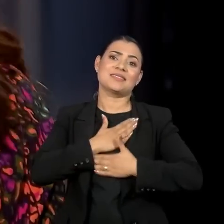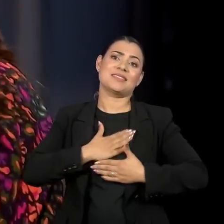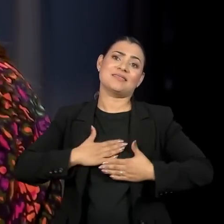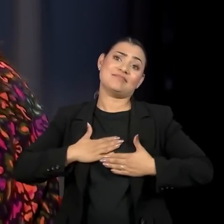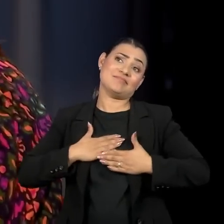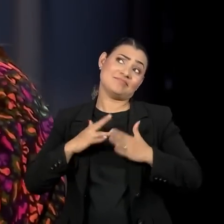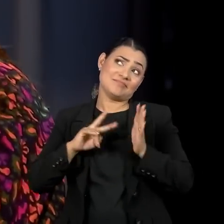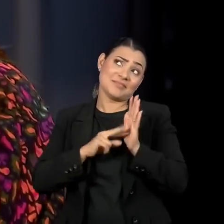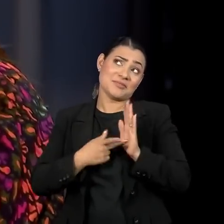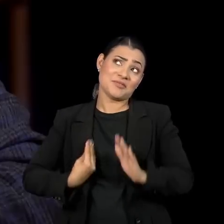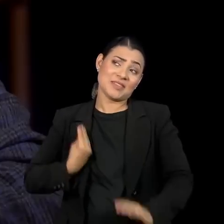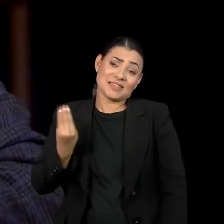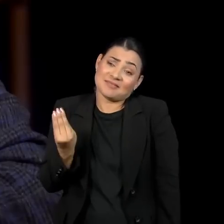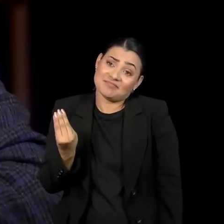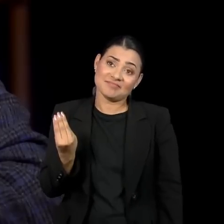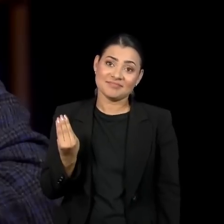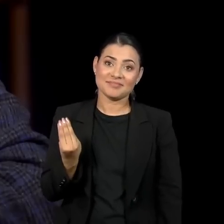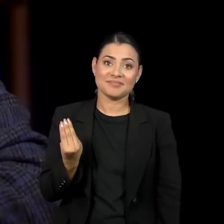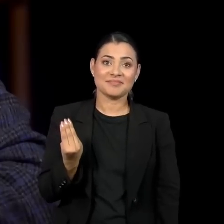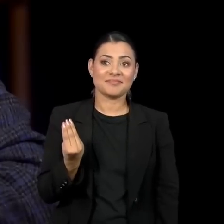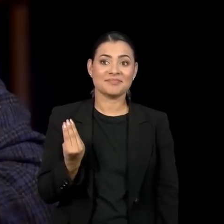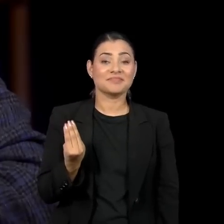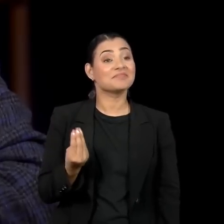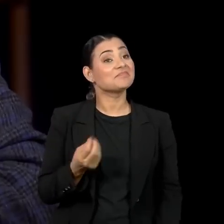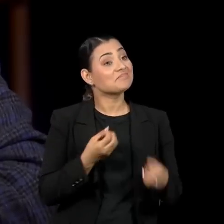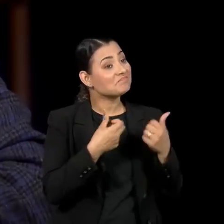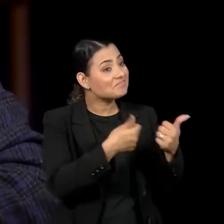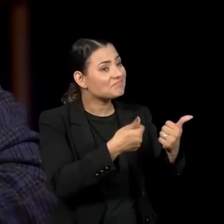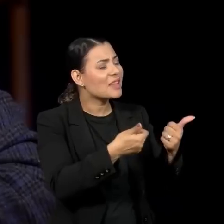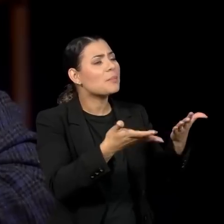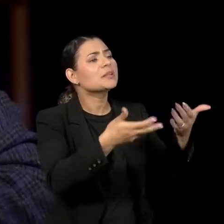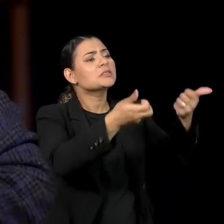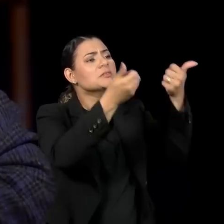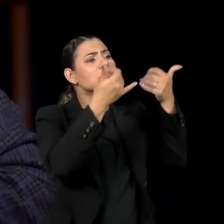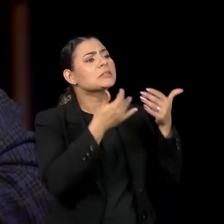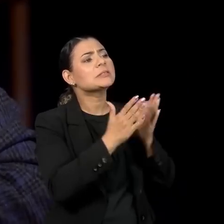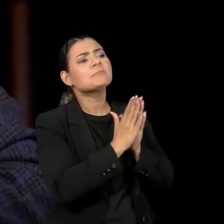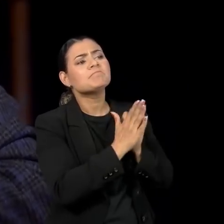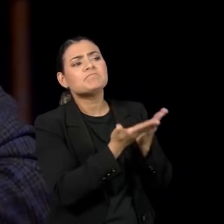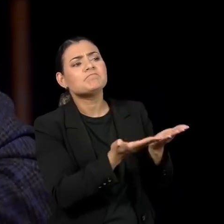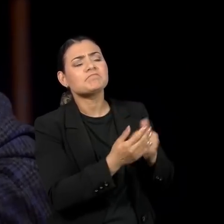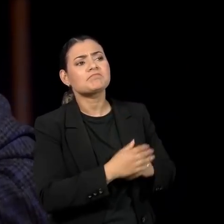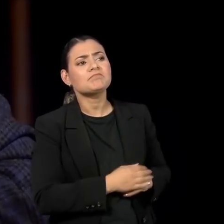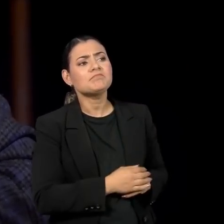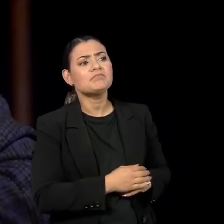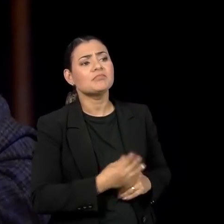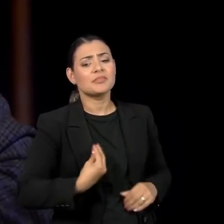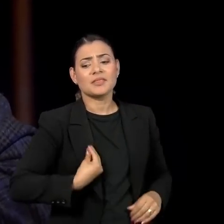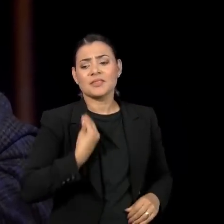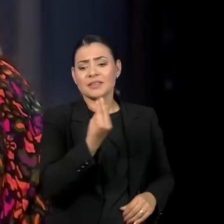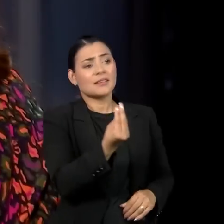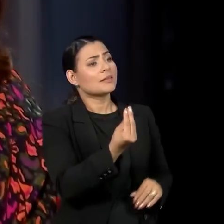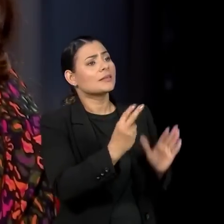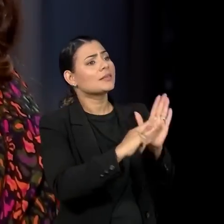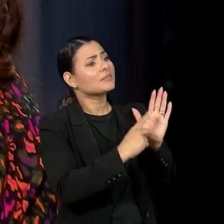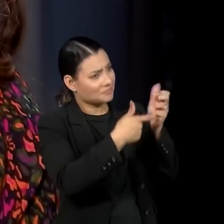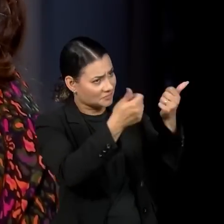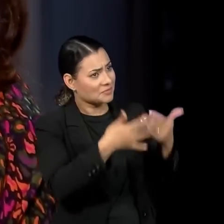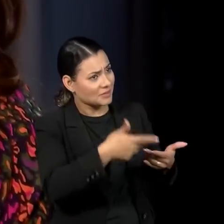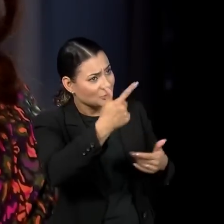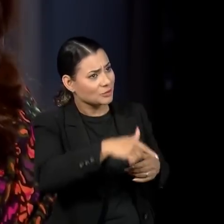Acho que é isso. Muito bem. Então me diga agora, Natália, o que é a vida?